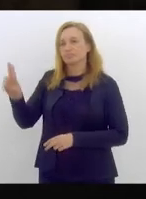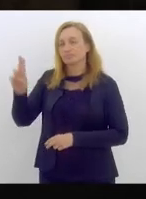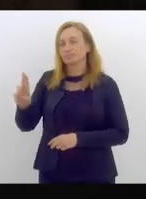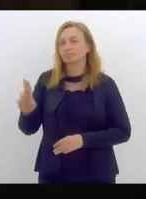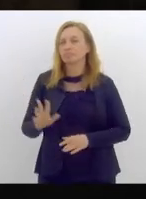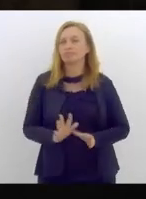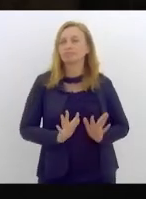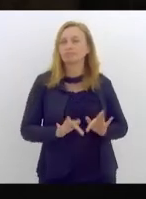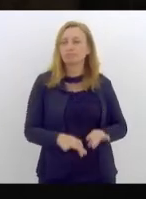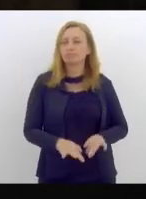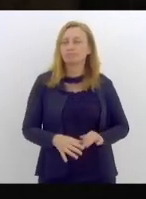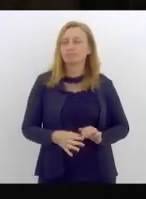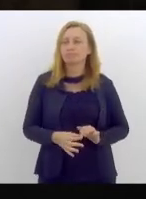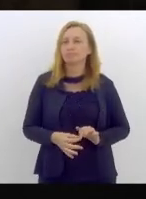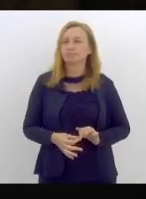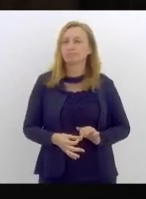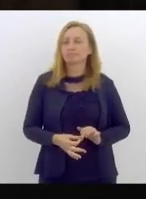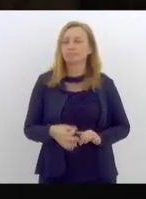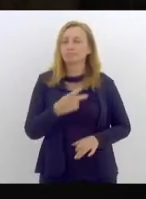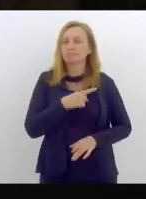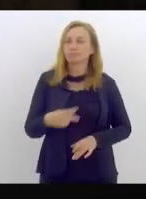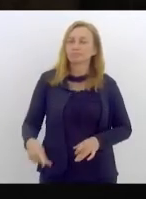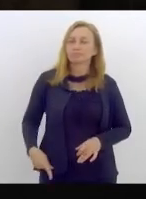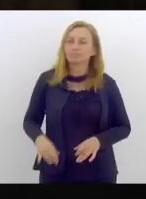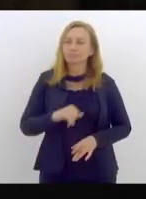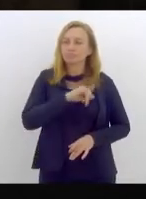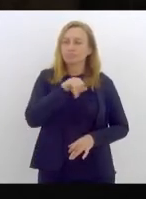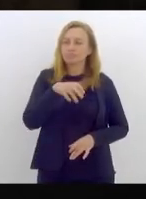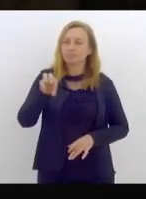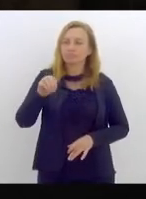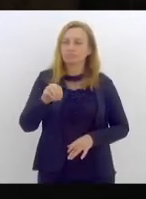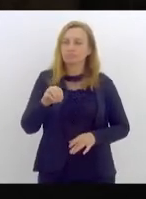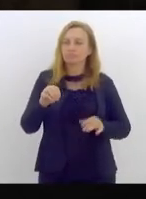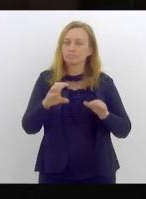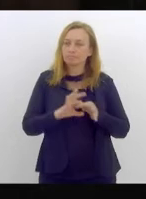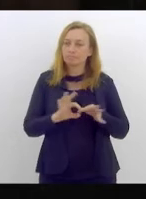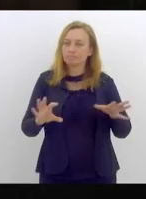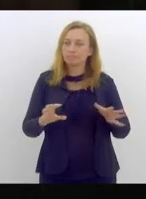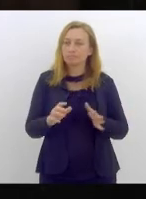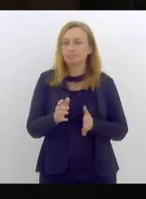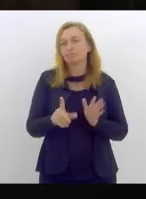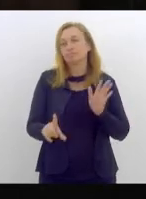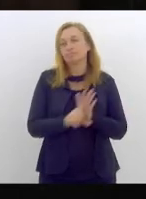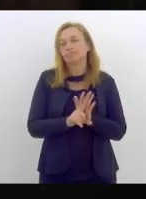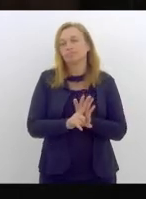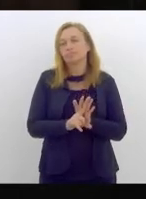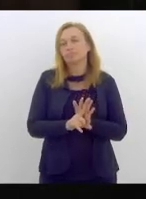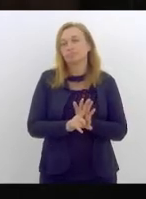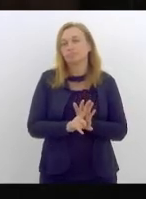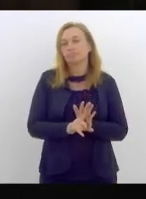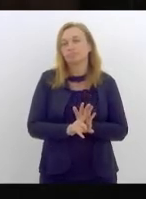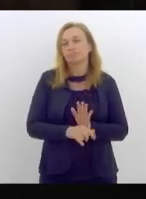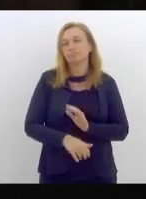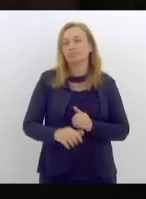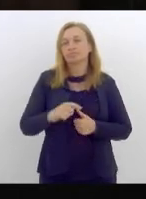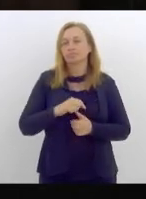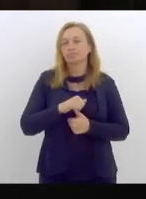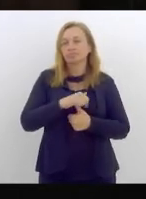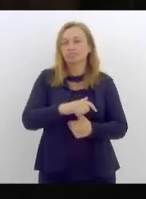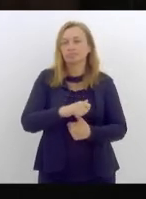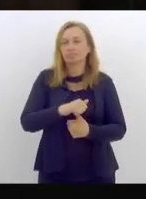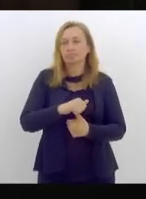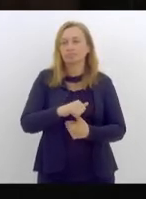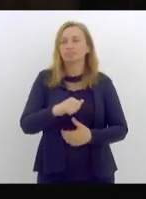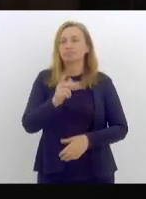por fim o presidente João Goulart sancionou a lei inclusive nomeou seu primeiro reitor que era